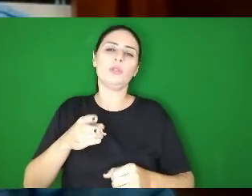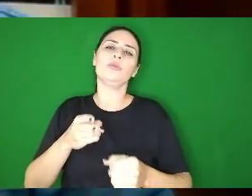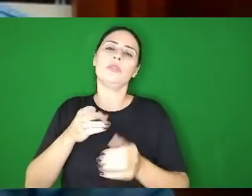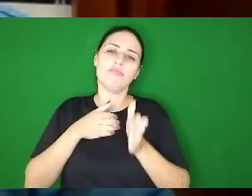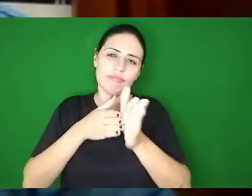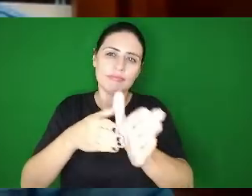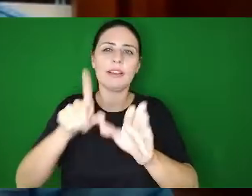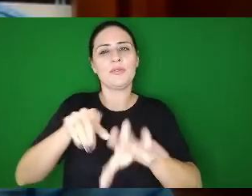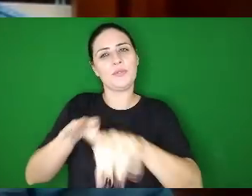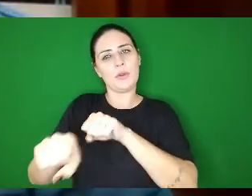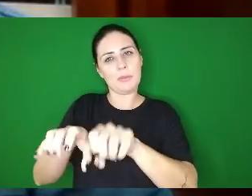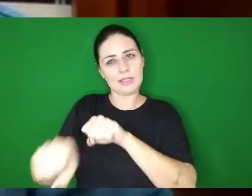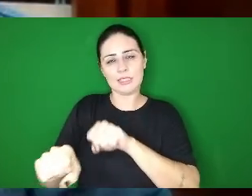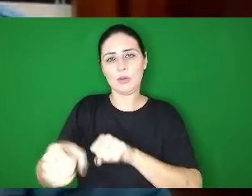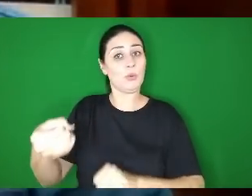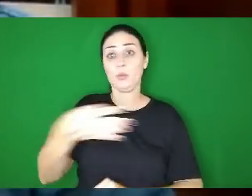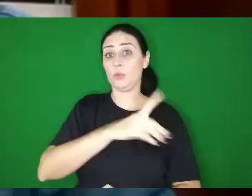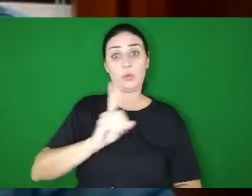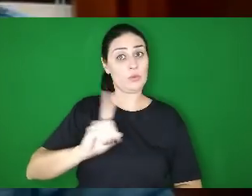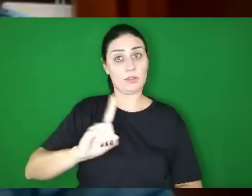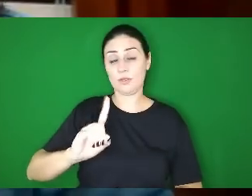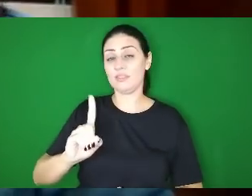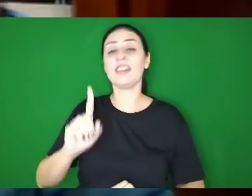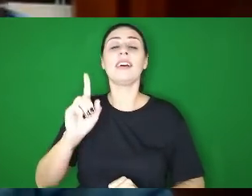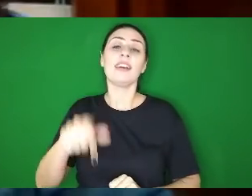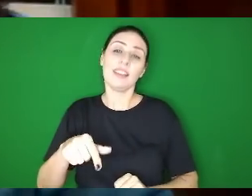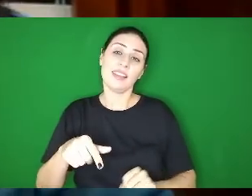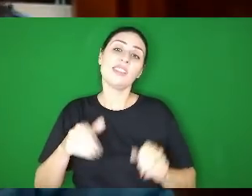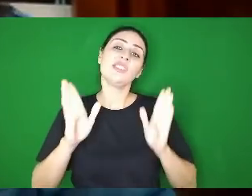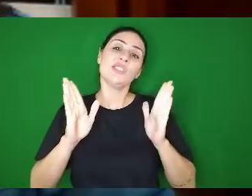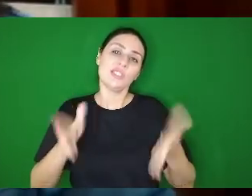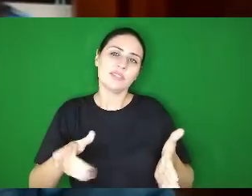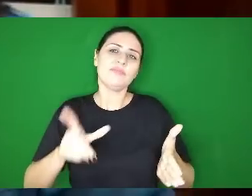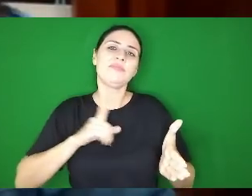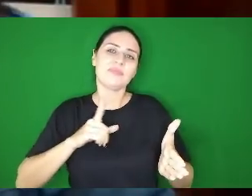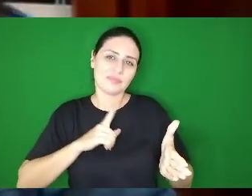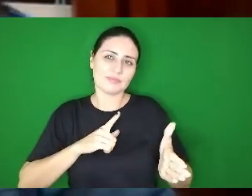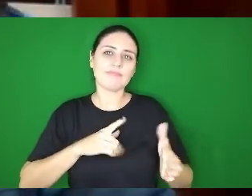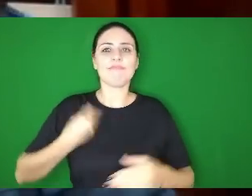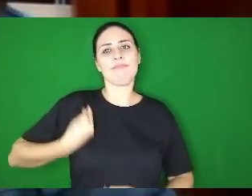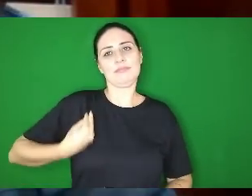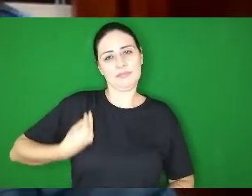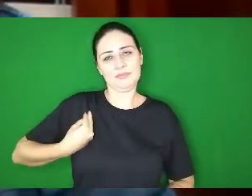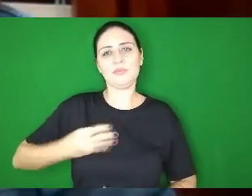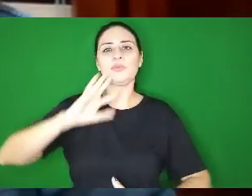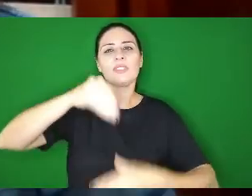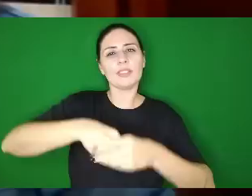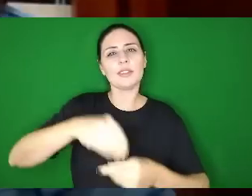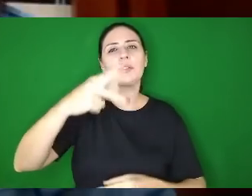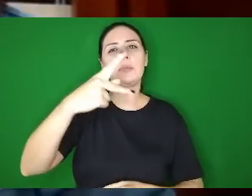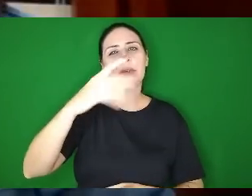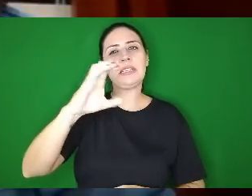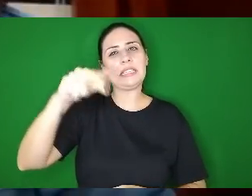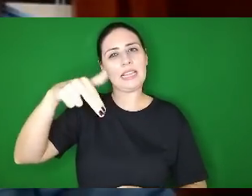né? Não é nova essa perspectiva de formação, ela já estava presente nos PCNs e, portanto, nos